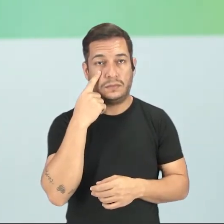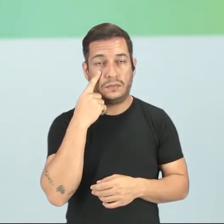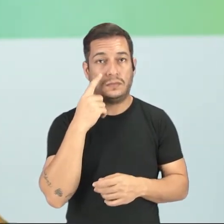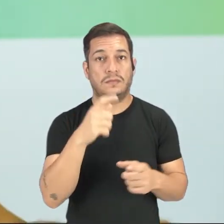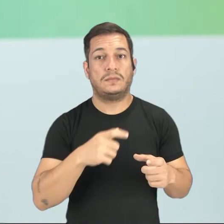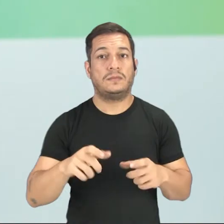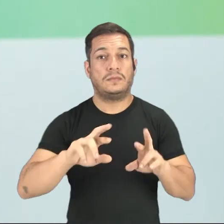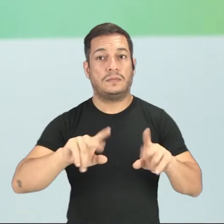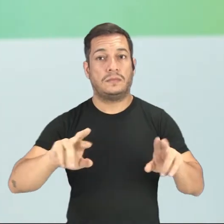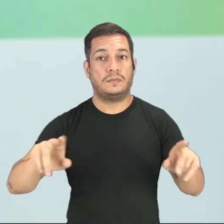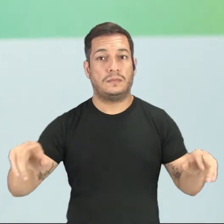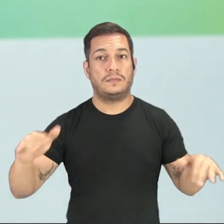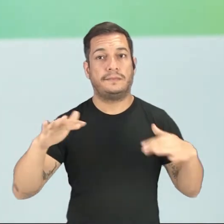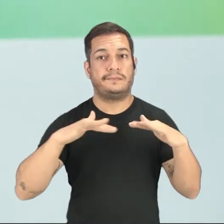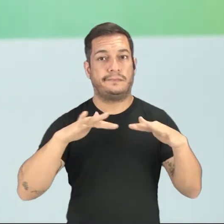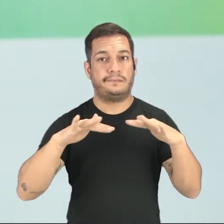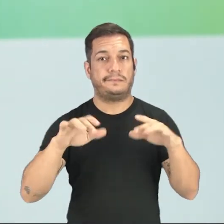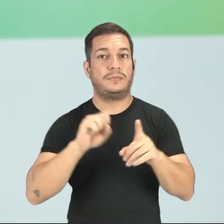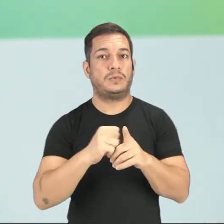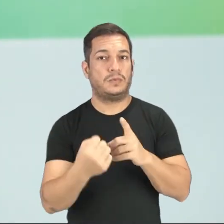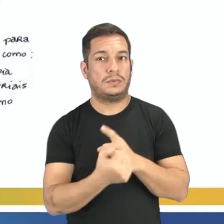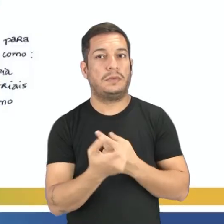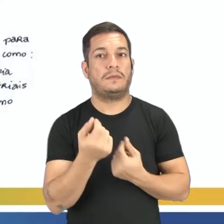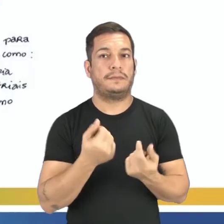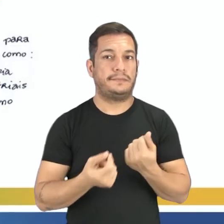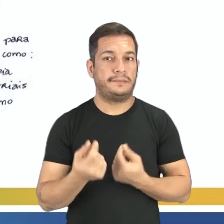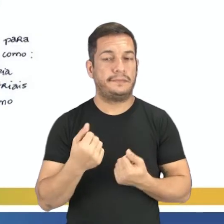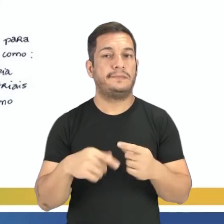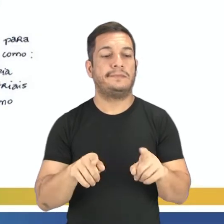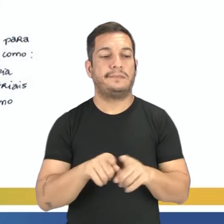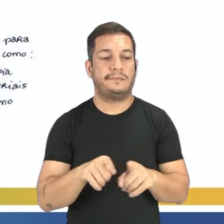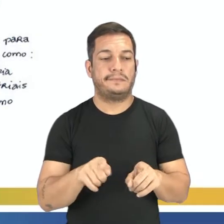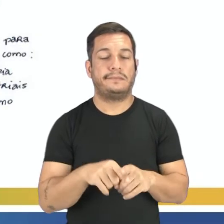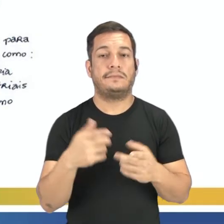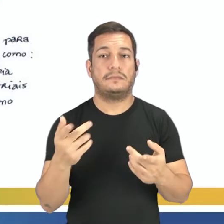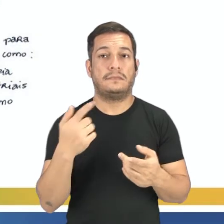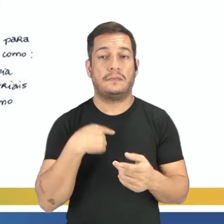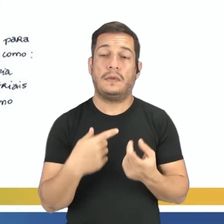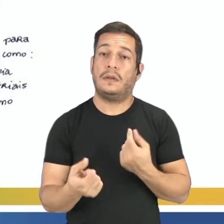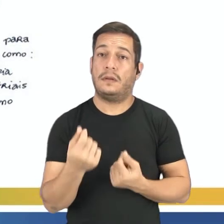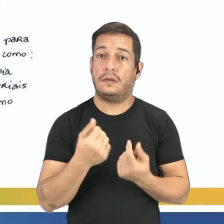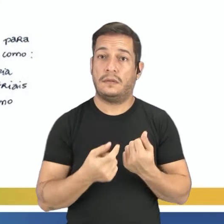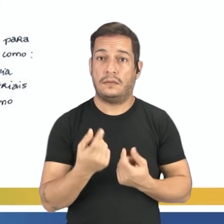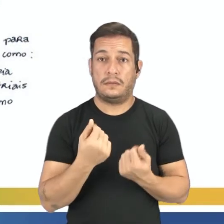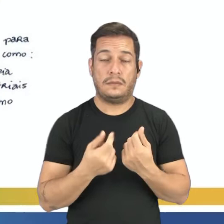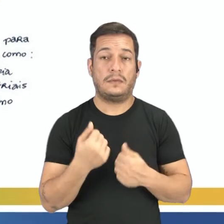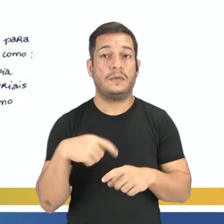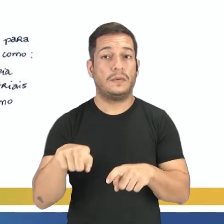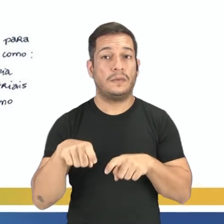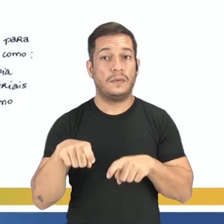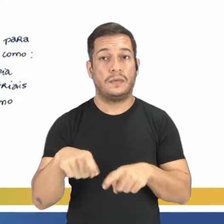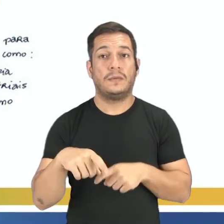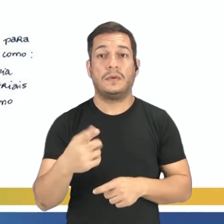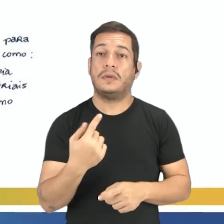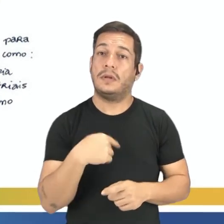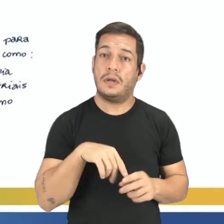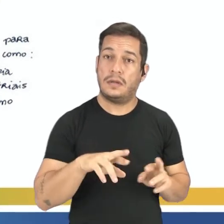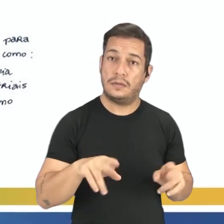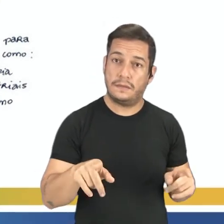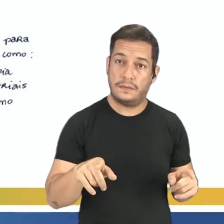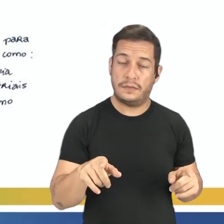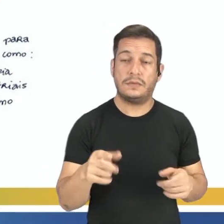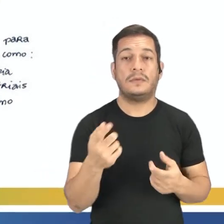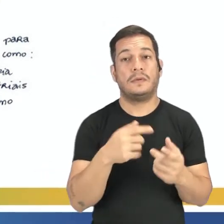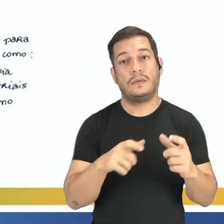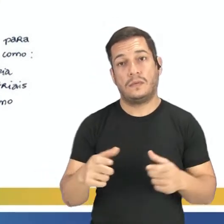espaços com diferentes dinâmicas, tanto social como econômica. Então, a parte econômica do espaço rural é um e a parte